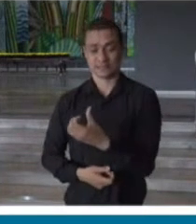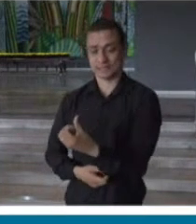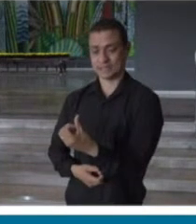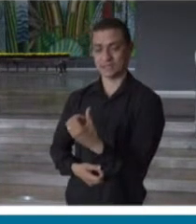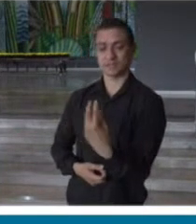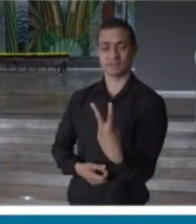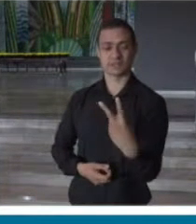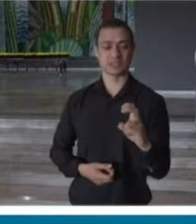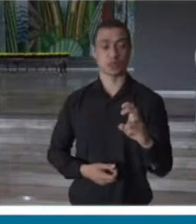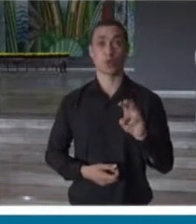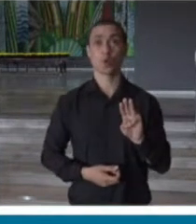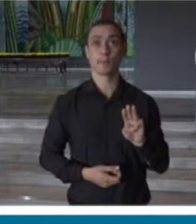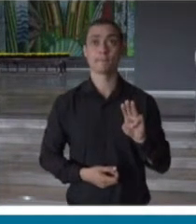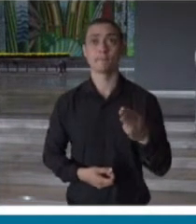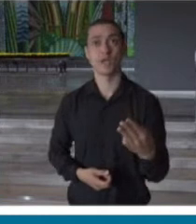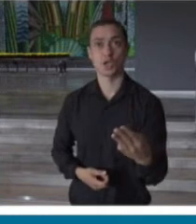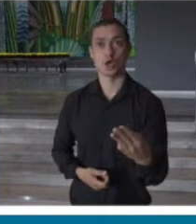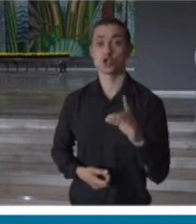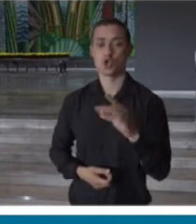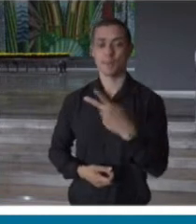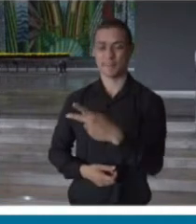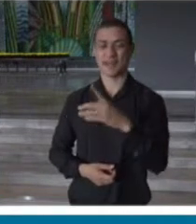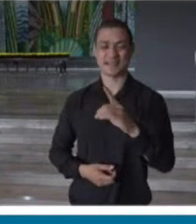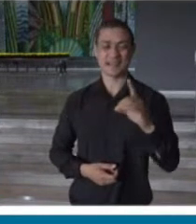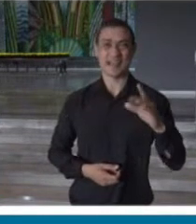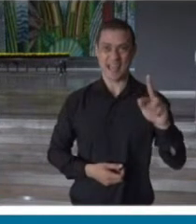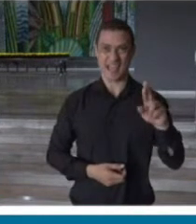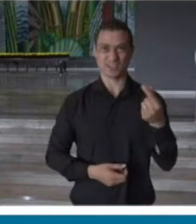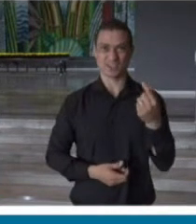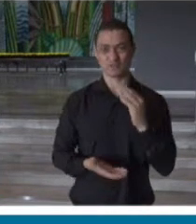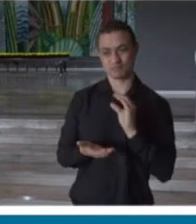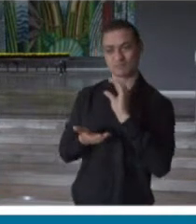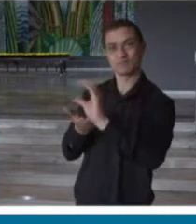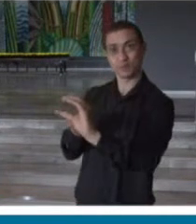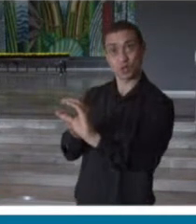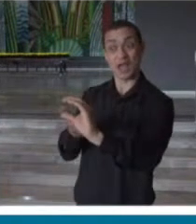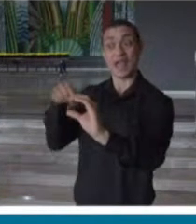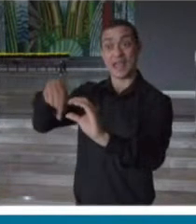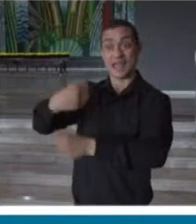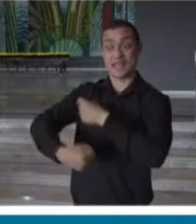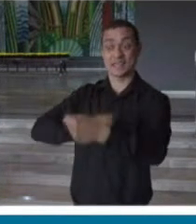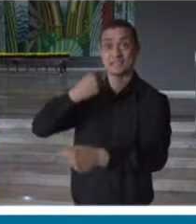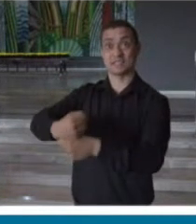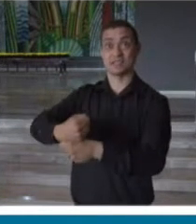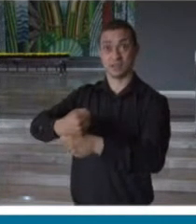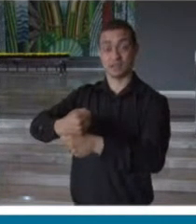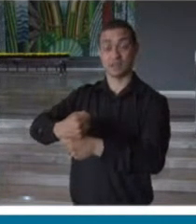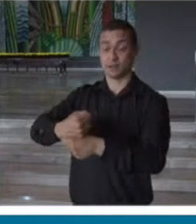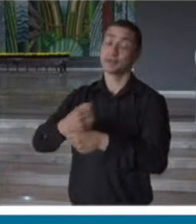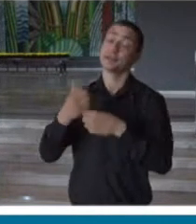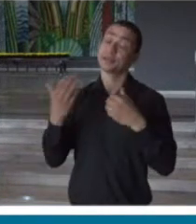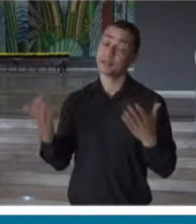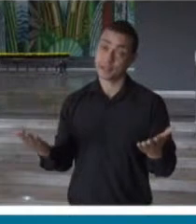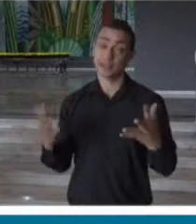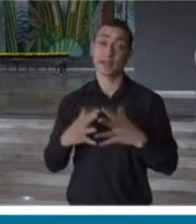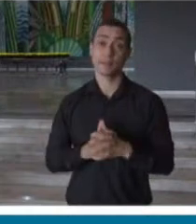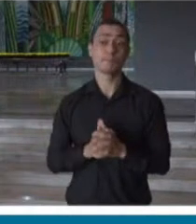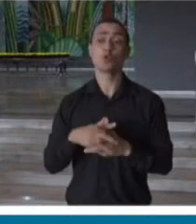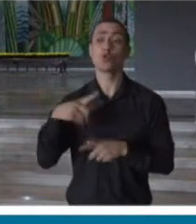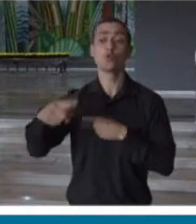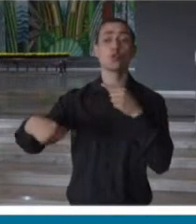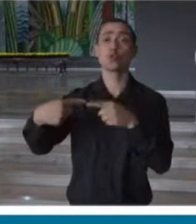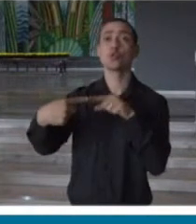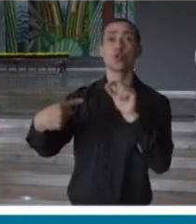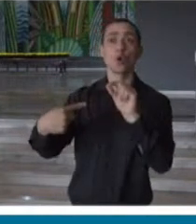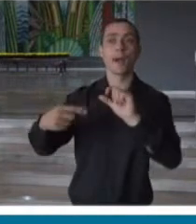625 milhões somente de PDDE repassados neste ano, e com, obviamente, o objetivo de